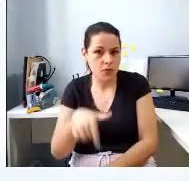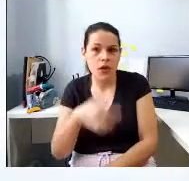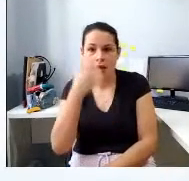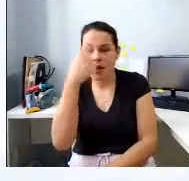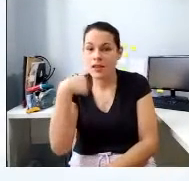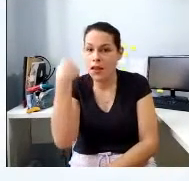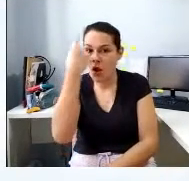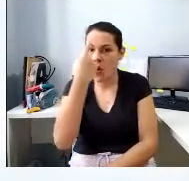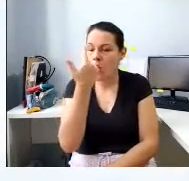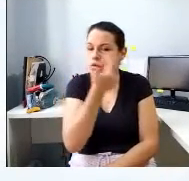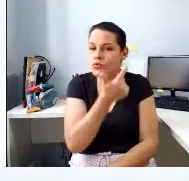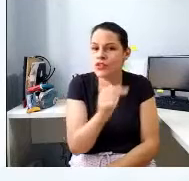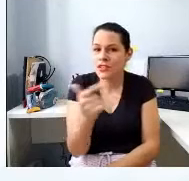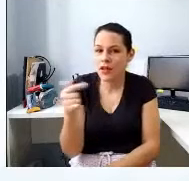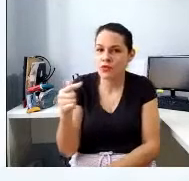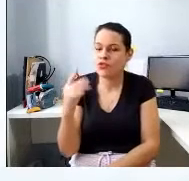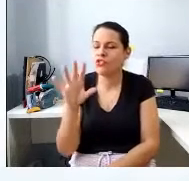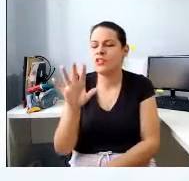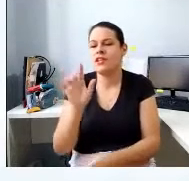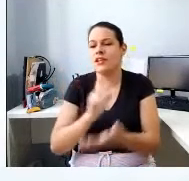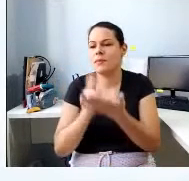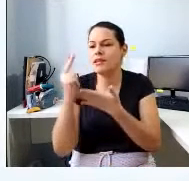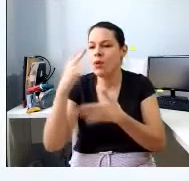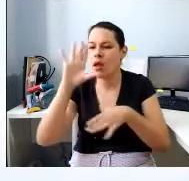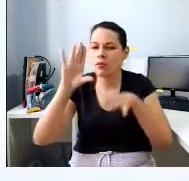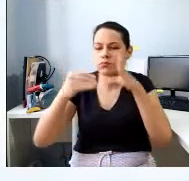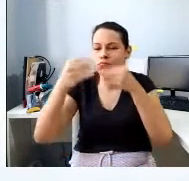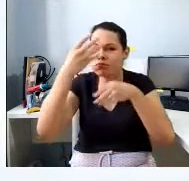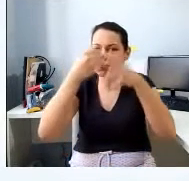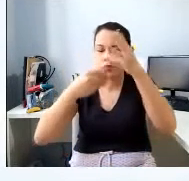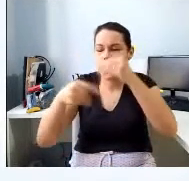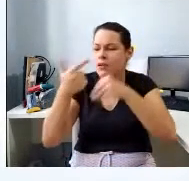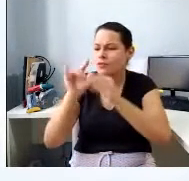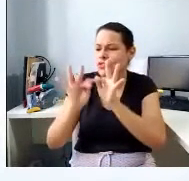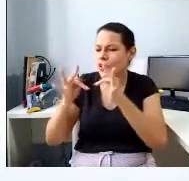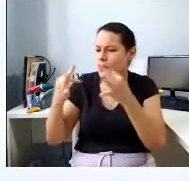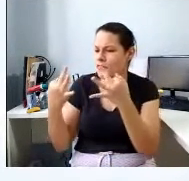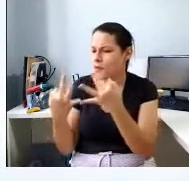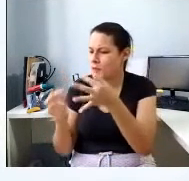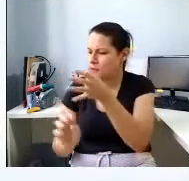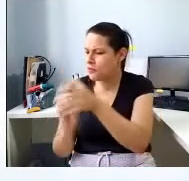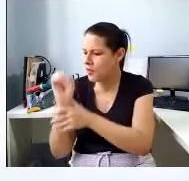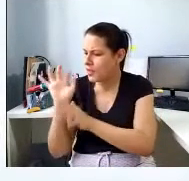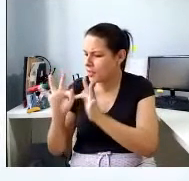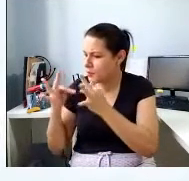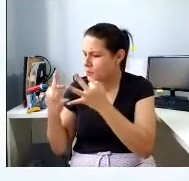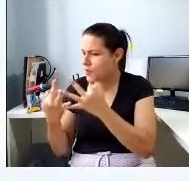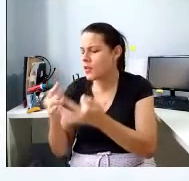foi composta de várias pessoas, que não tinha família, que teve uma